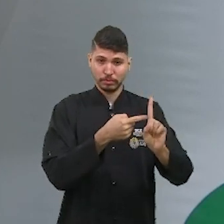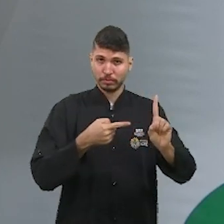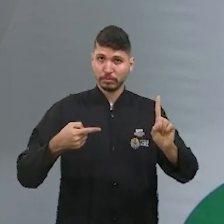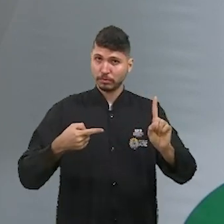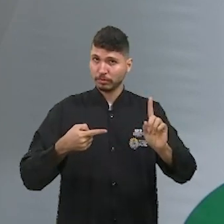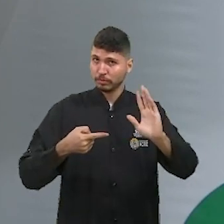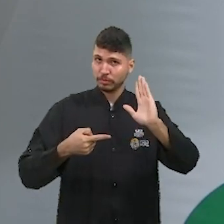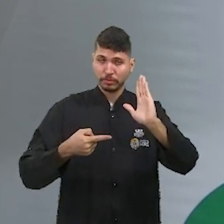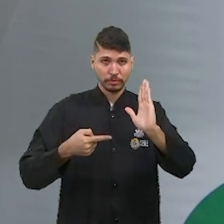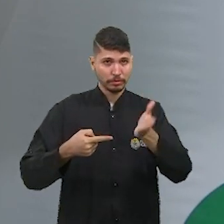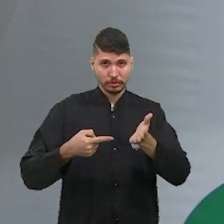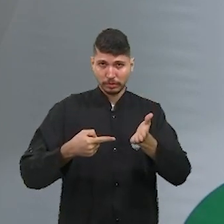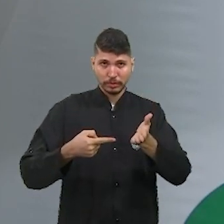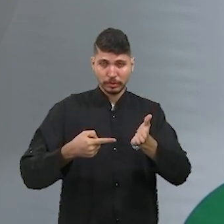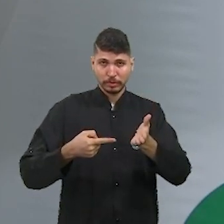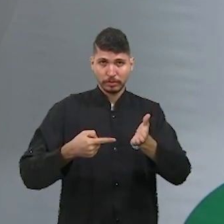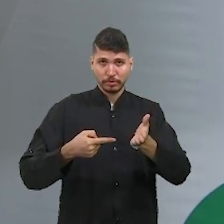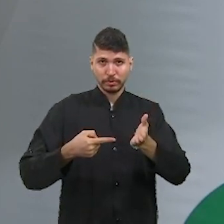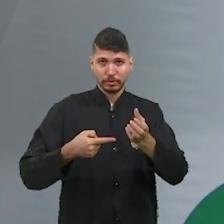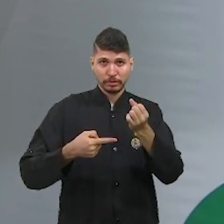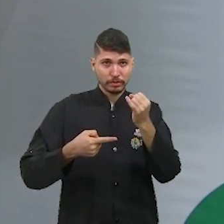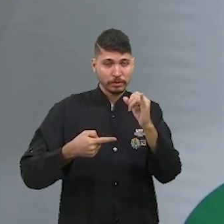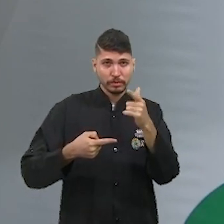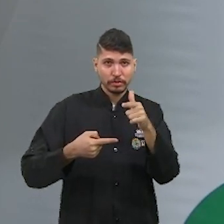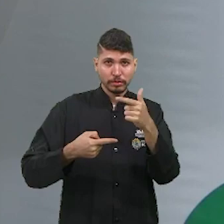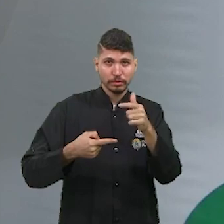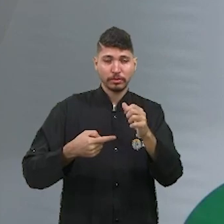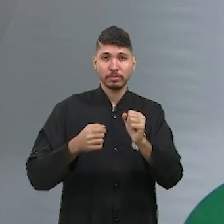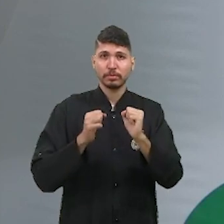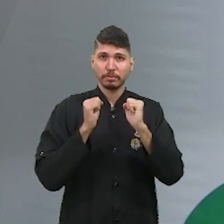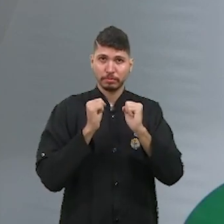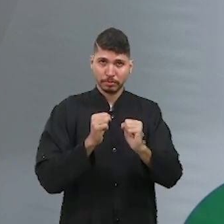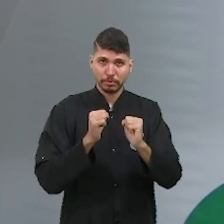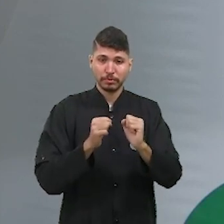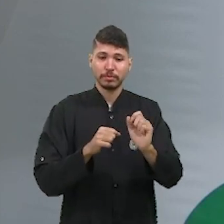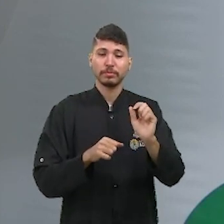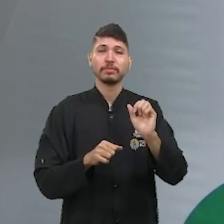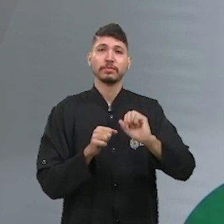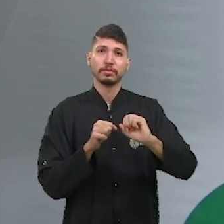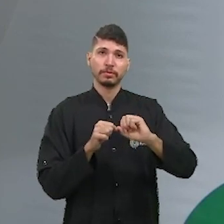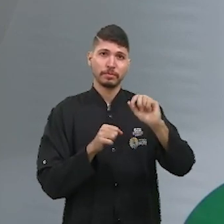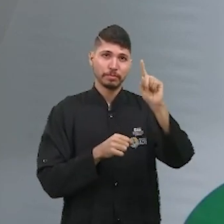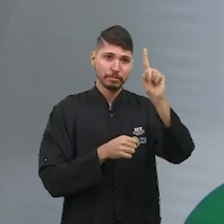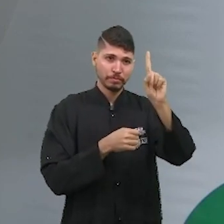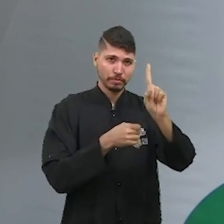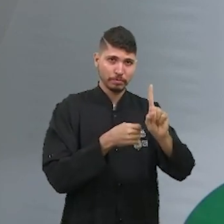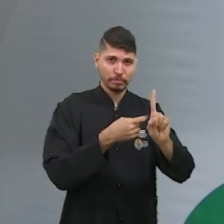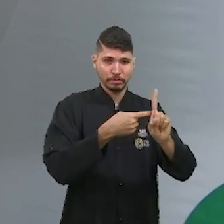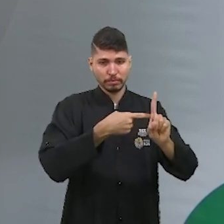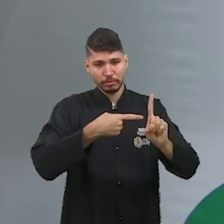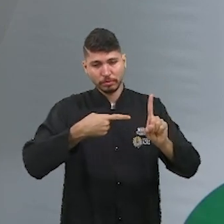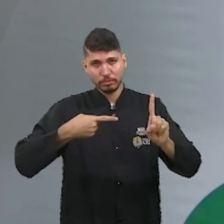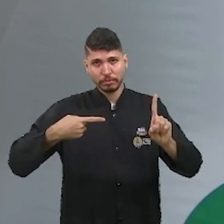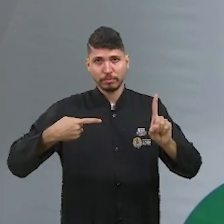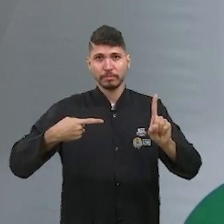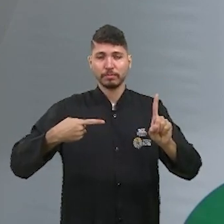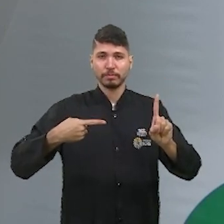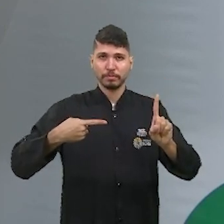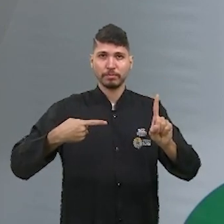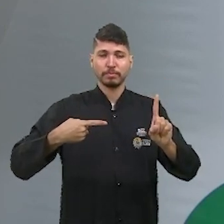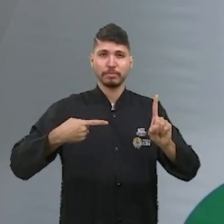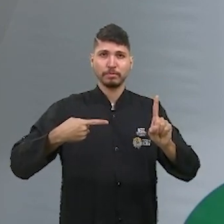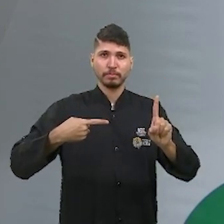exemplo se você não tiver você pode construir uma reta perpendicular a uma reta dada basta que